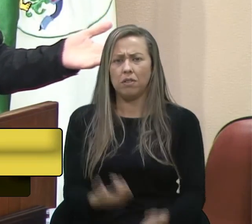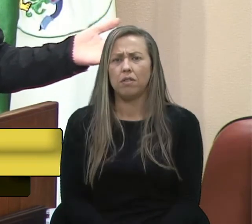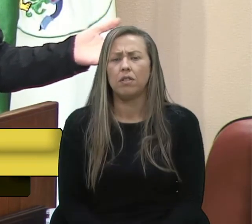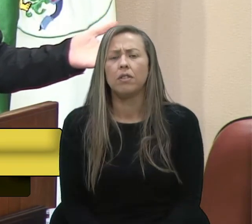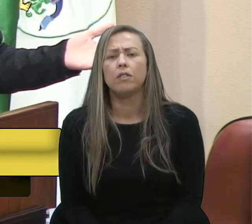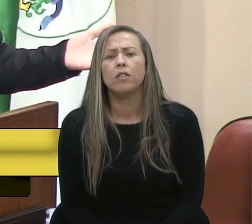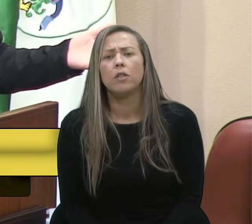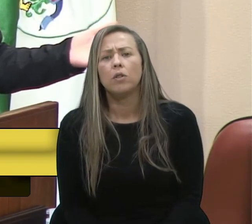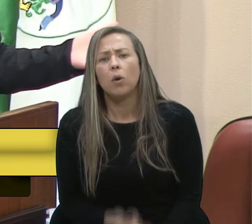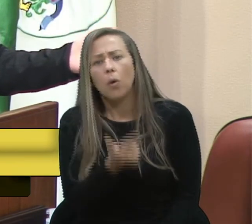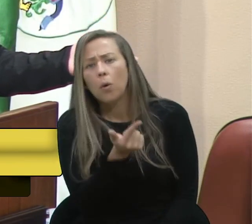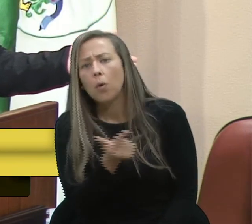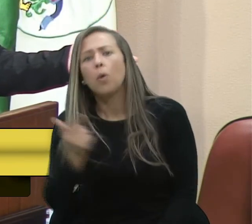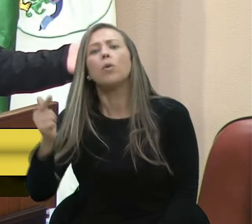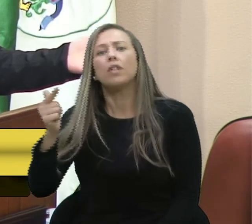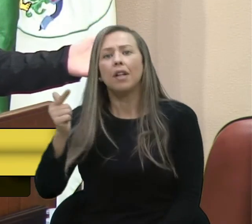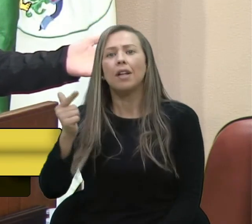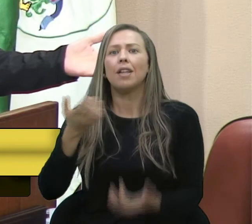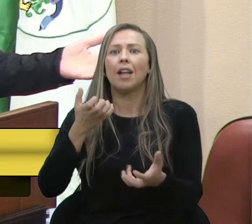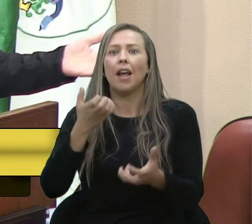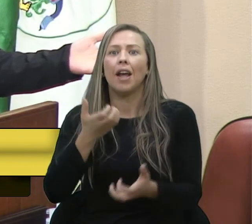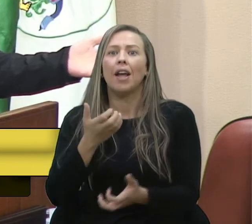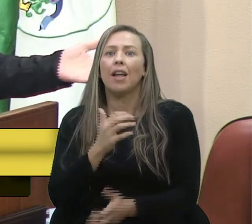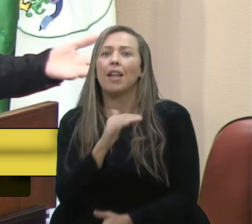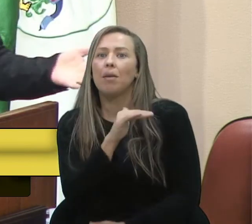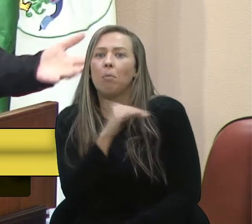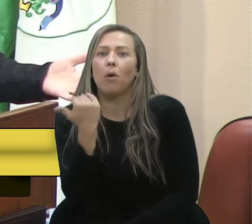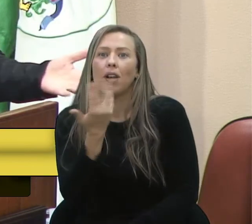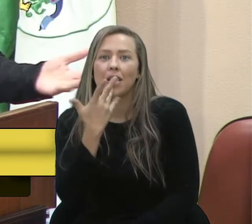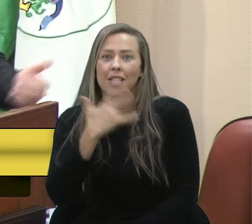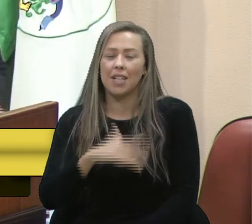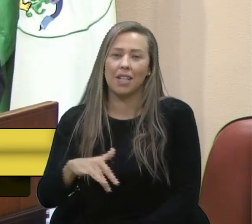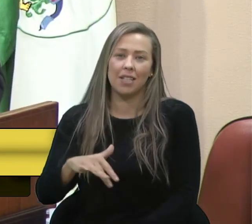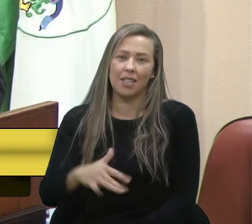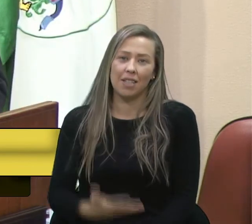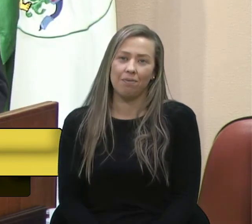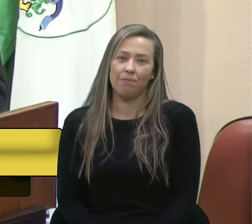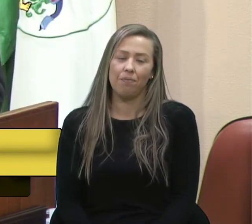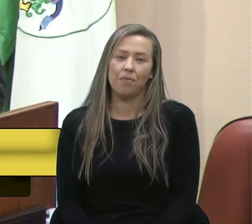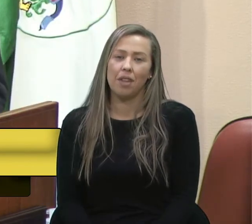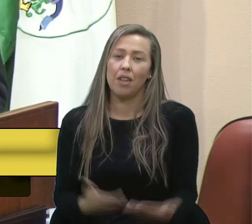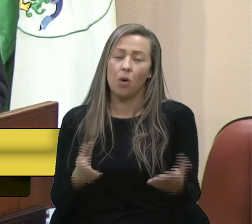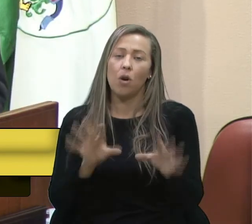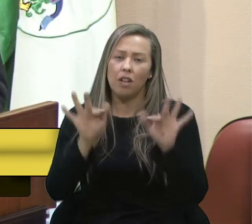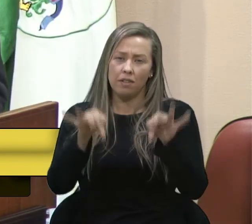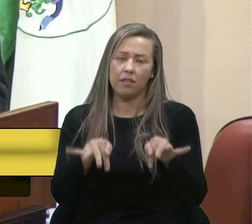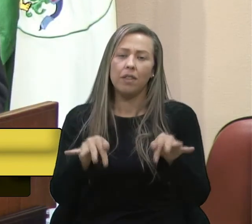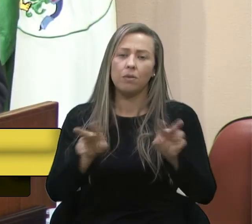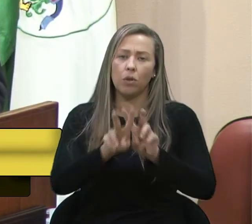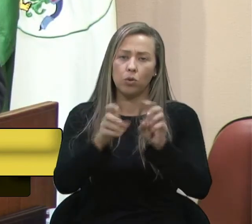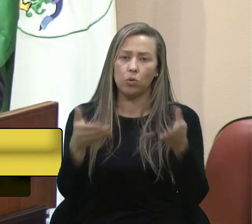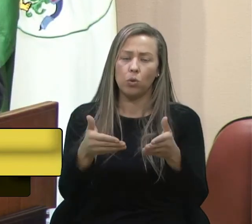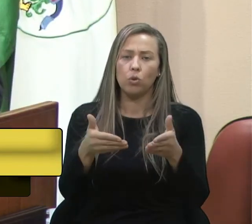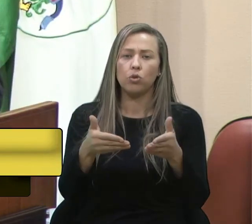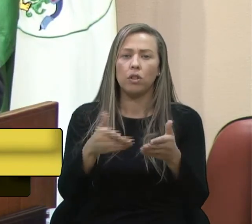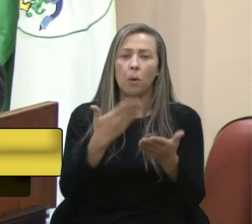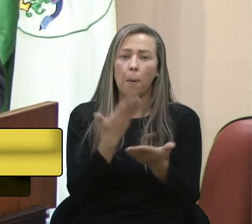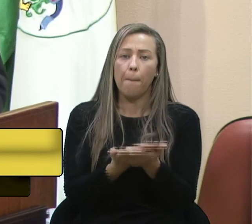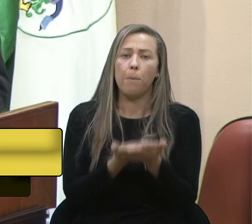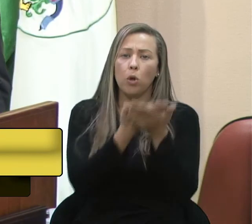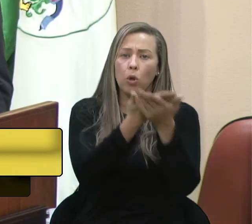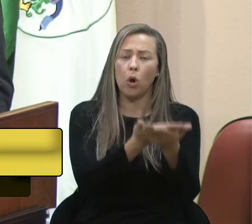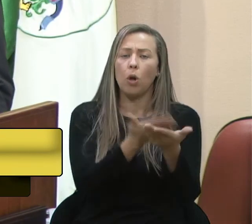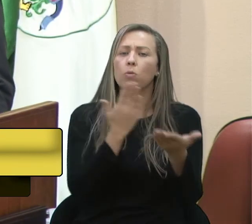outra pessoa que deseja a morte de criança. Sinceramente, se nós souber disso, cabe a nós trazer aqui. E para concluir, eu quero dizer a caros colegas que vou protocolar, então,